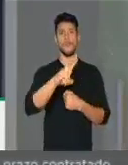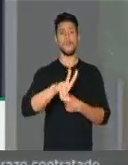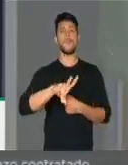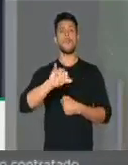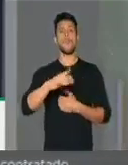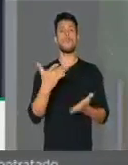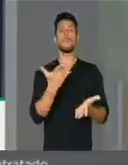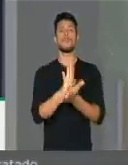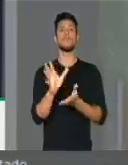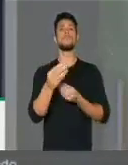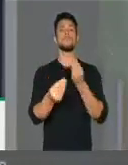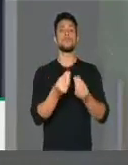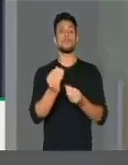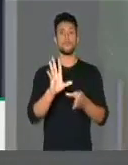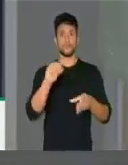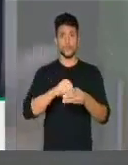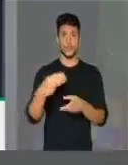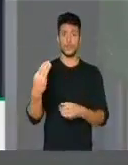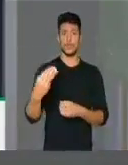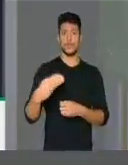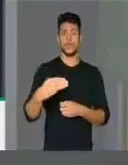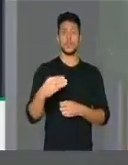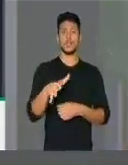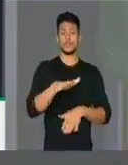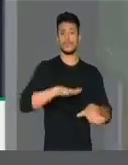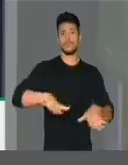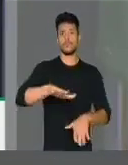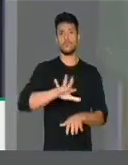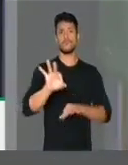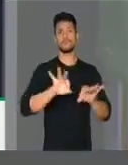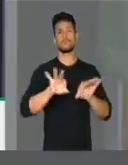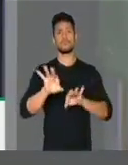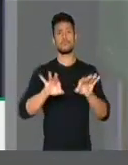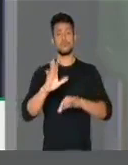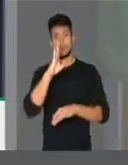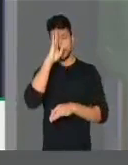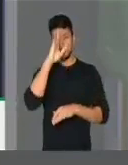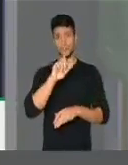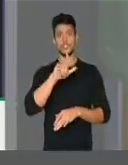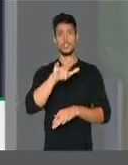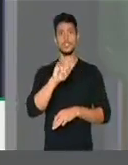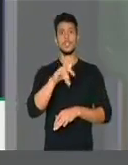será feita em mercados organizados, inclusive